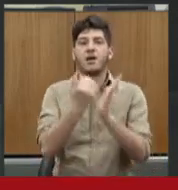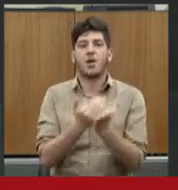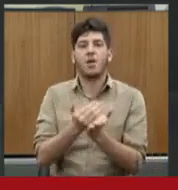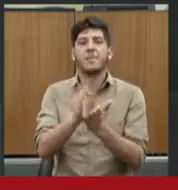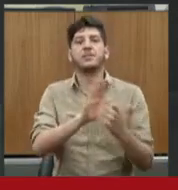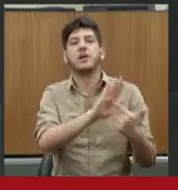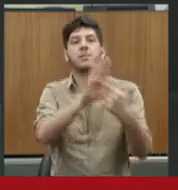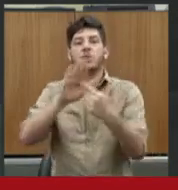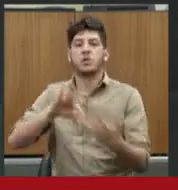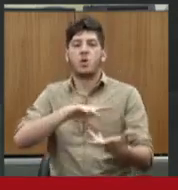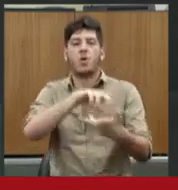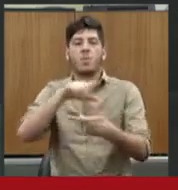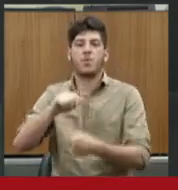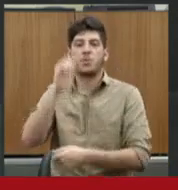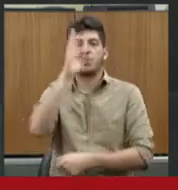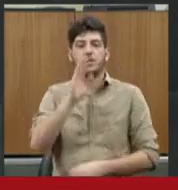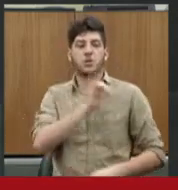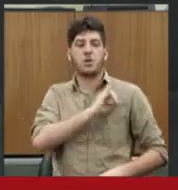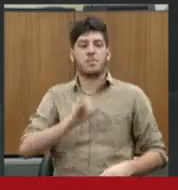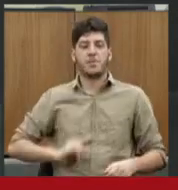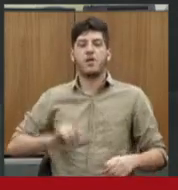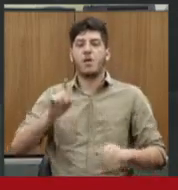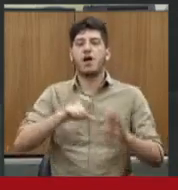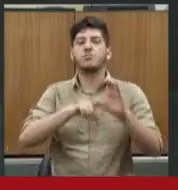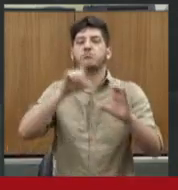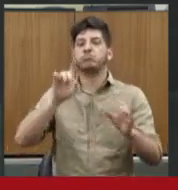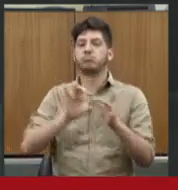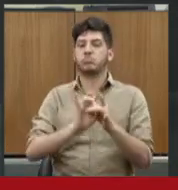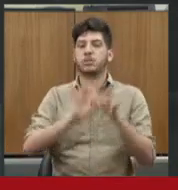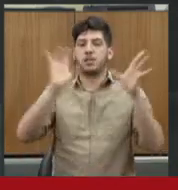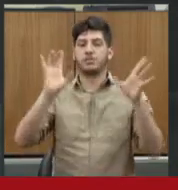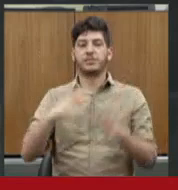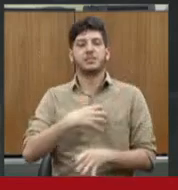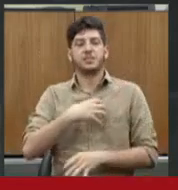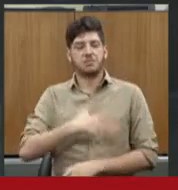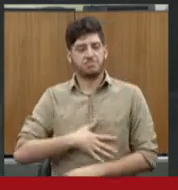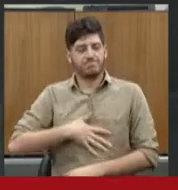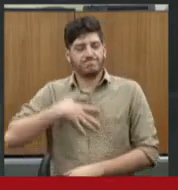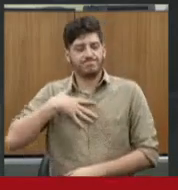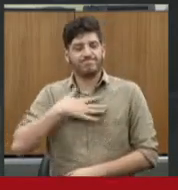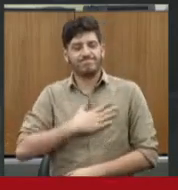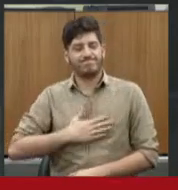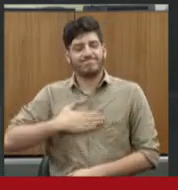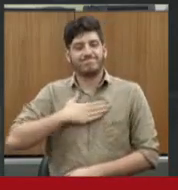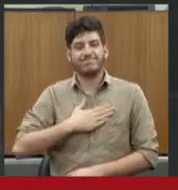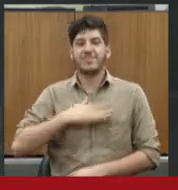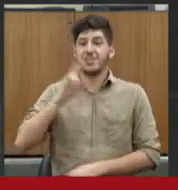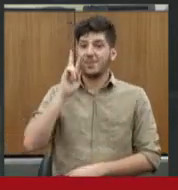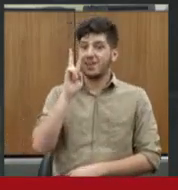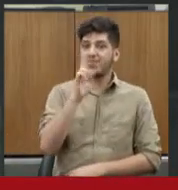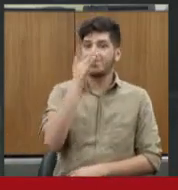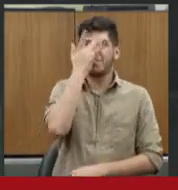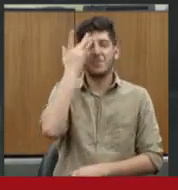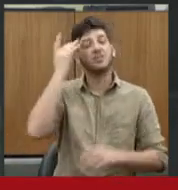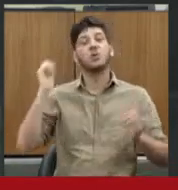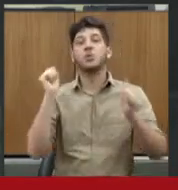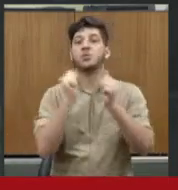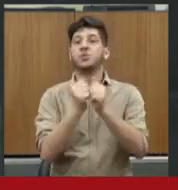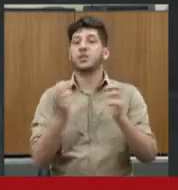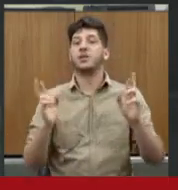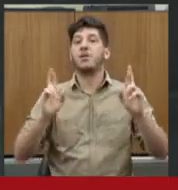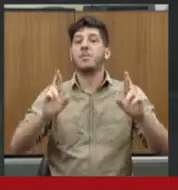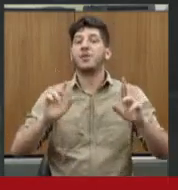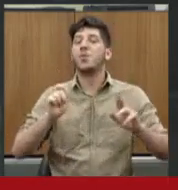mundo que é império, império livre. Quão grande é o meu prazer vendo juntos representantes de quase todas as